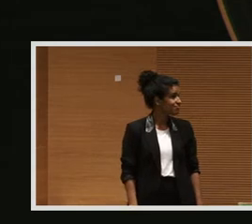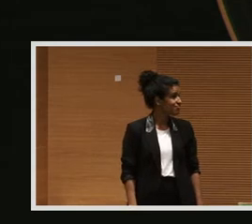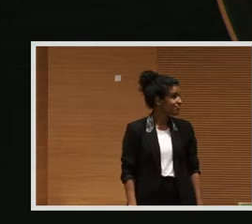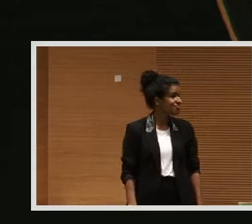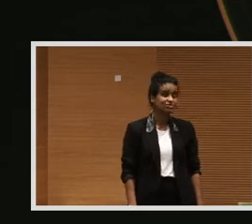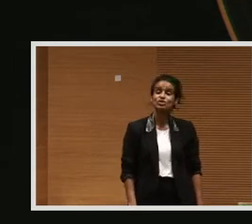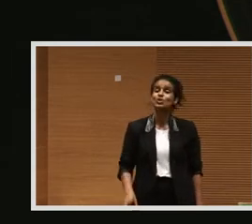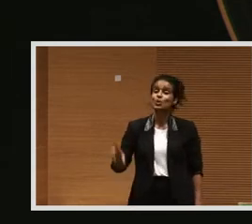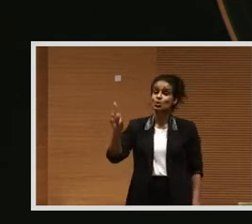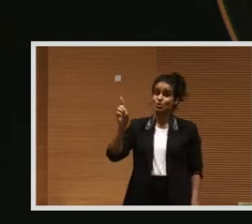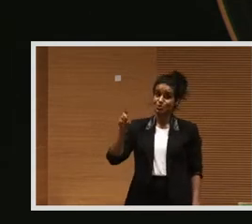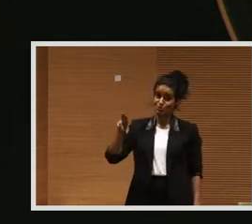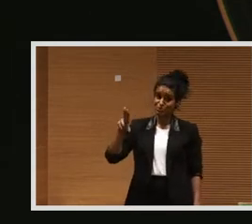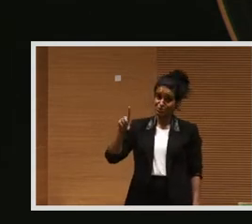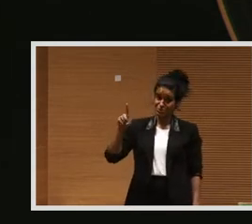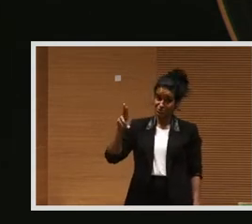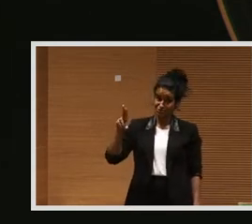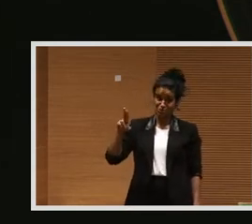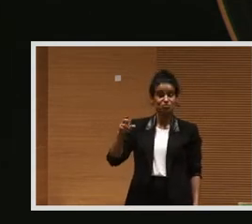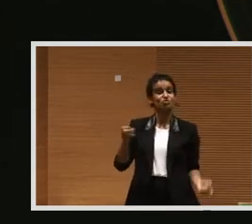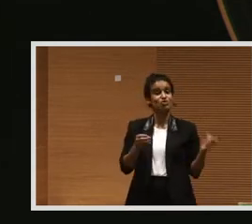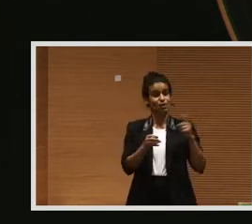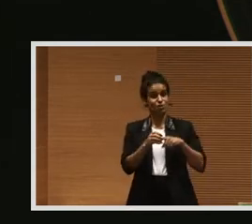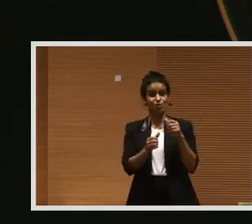O Dudu voltou a jogar futebol